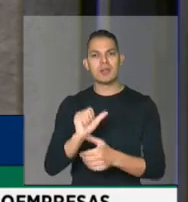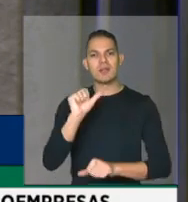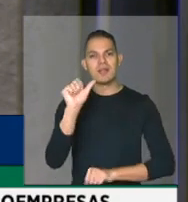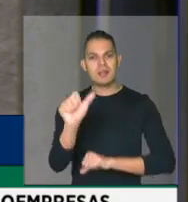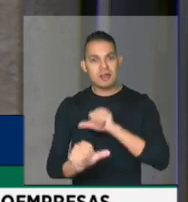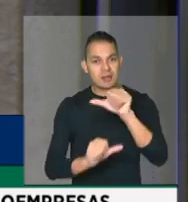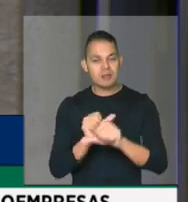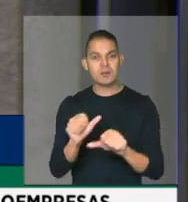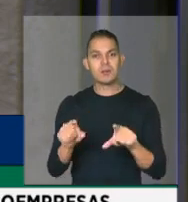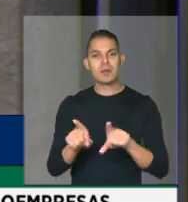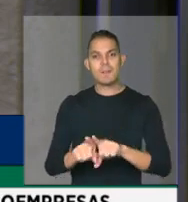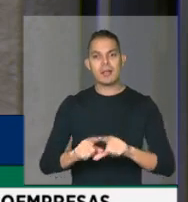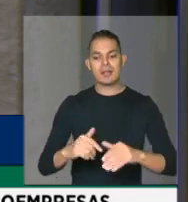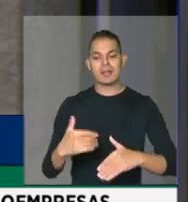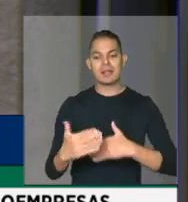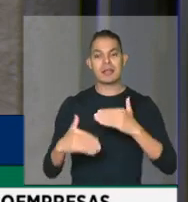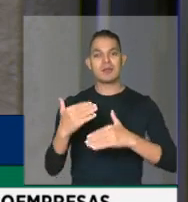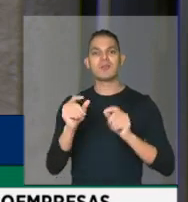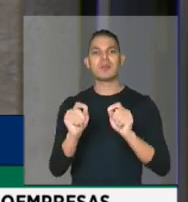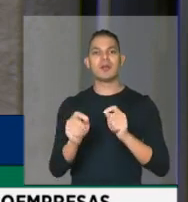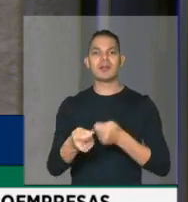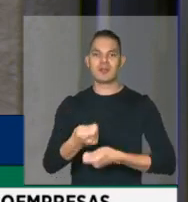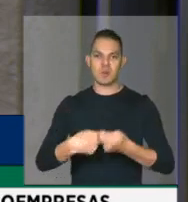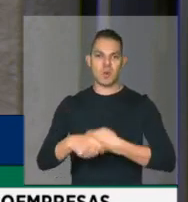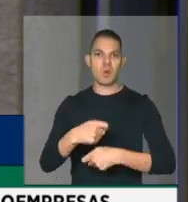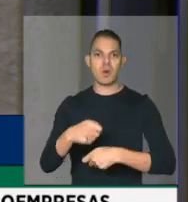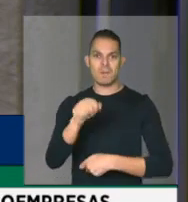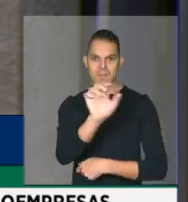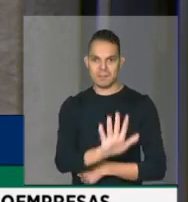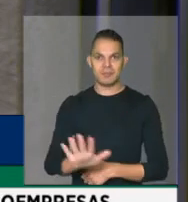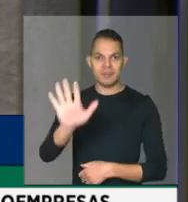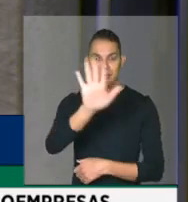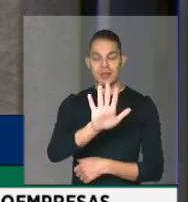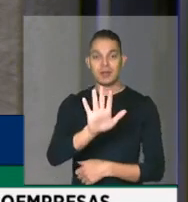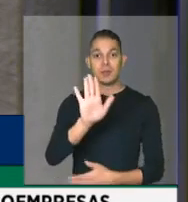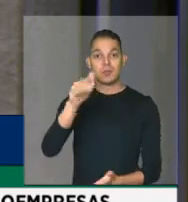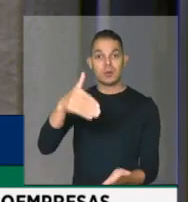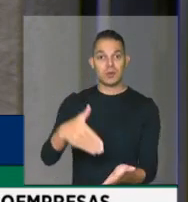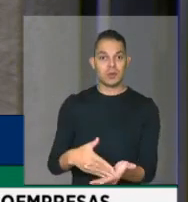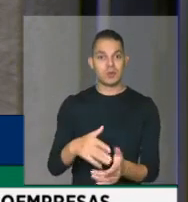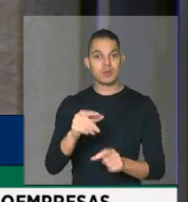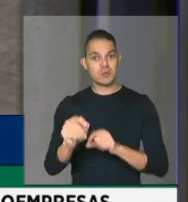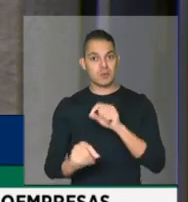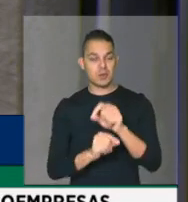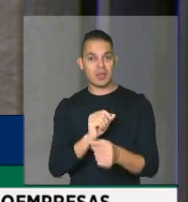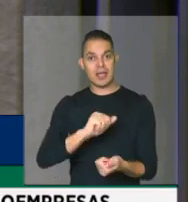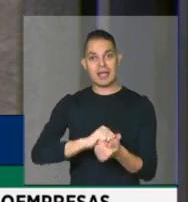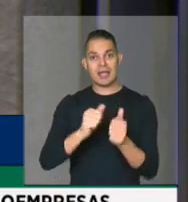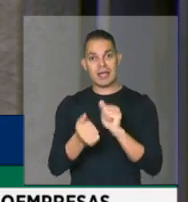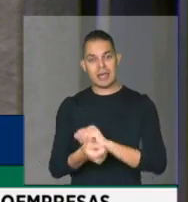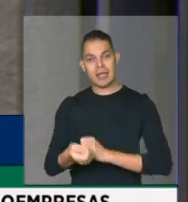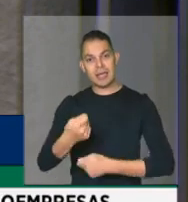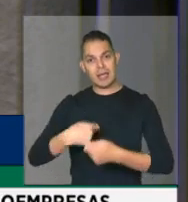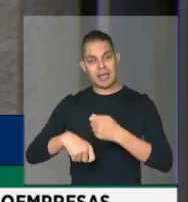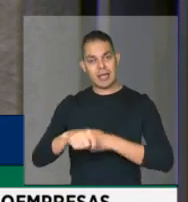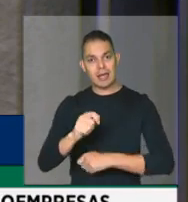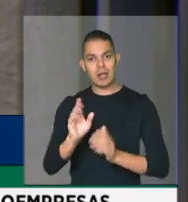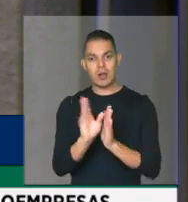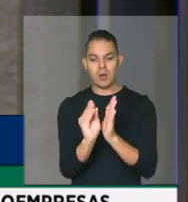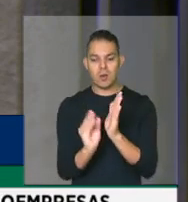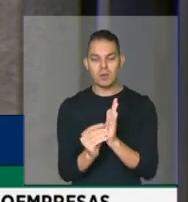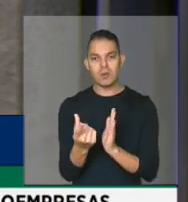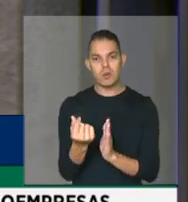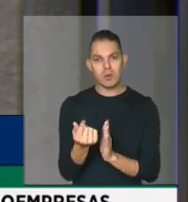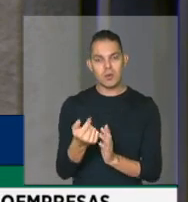transformação e de desenvolvimento da economia nacional. Por fim, no que diz respeito à adequação financeira e orçamentária pública,